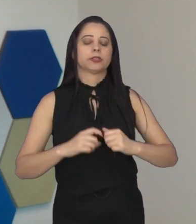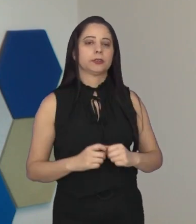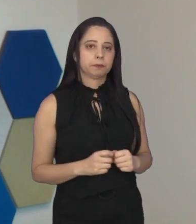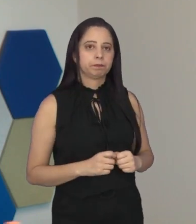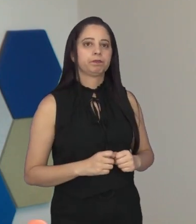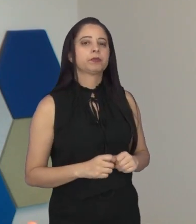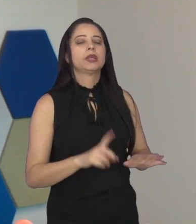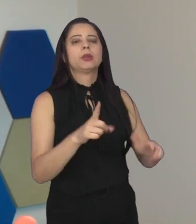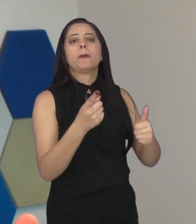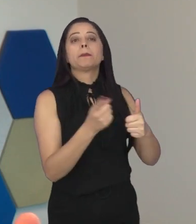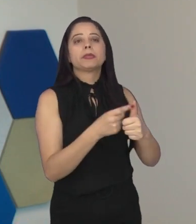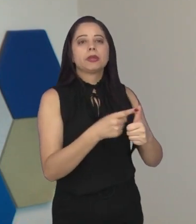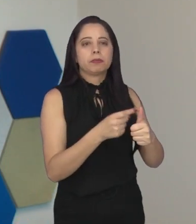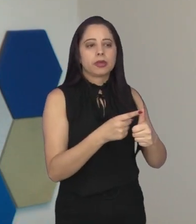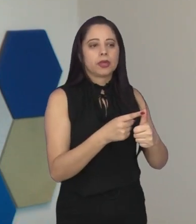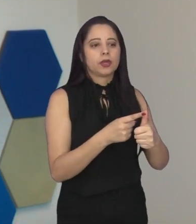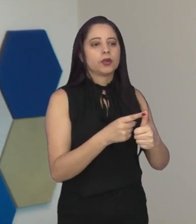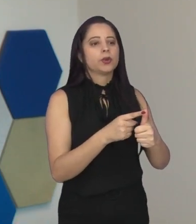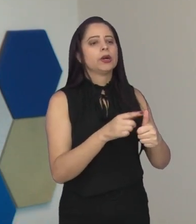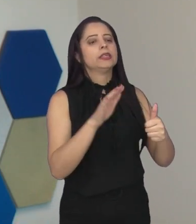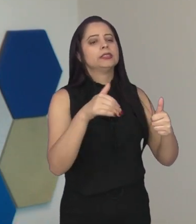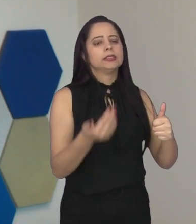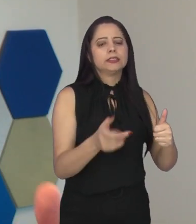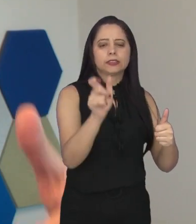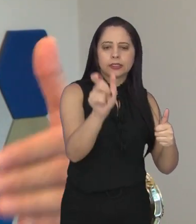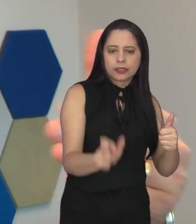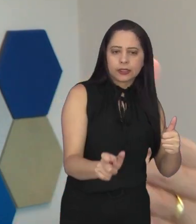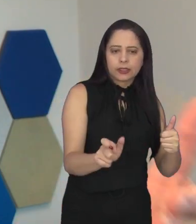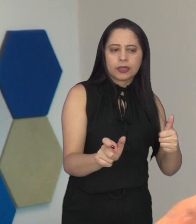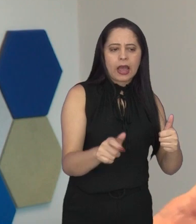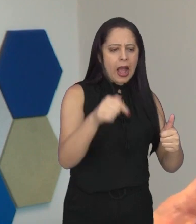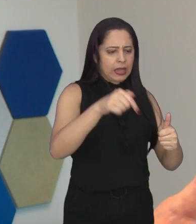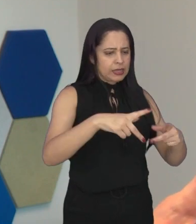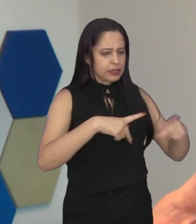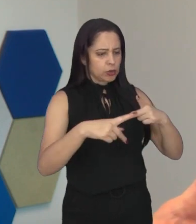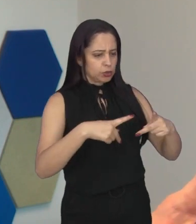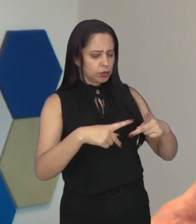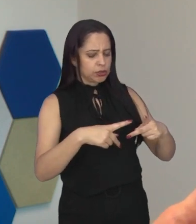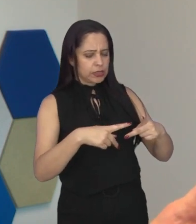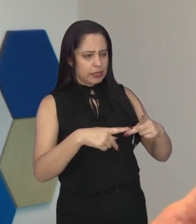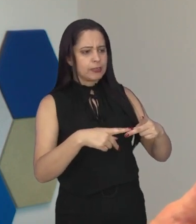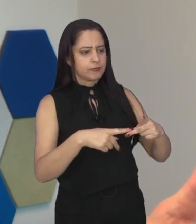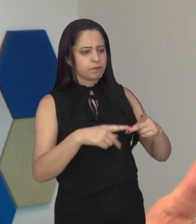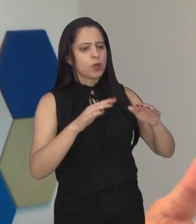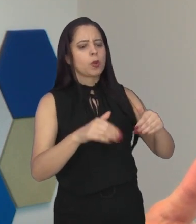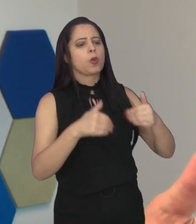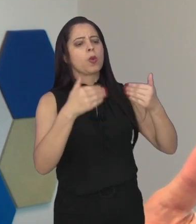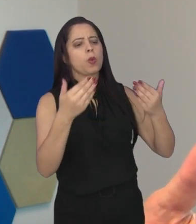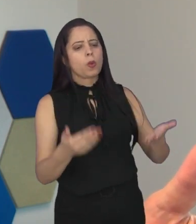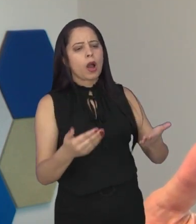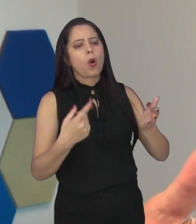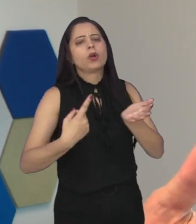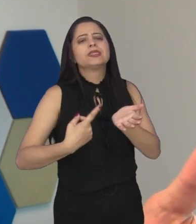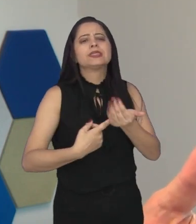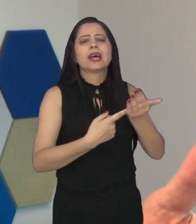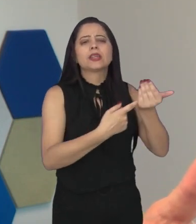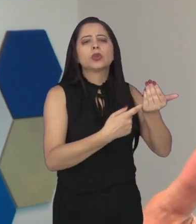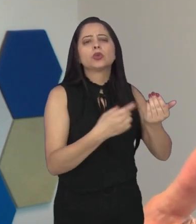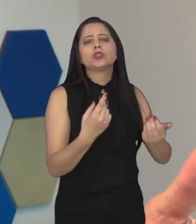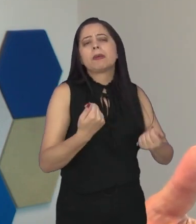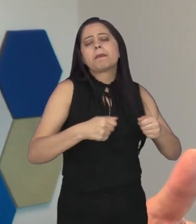quem vai dar as diretrizes, primeiro, de quais são os interesses que o município tem em relação a